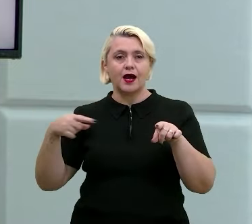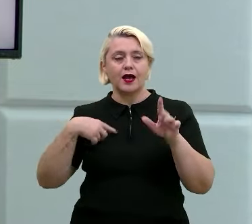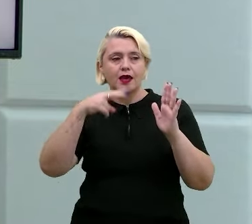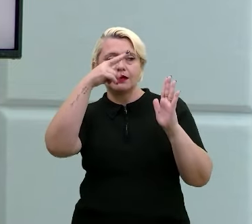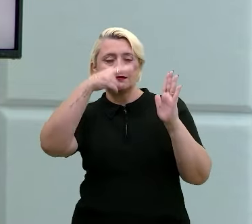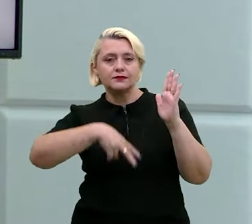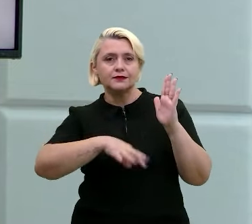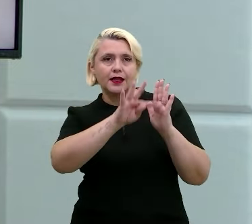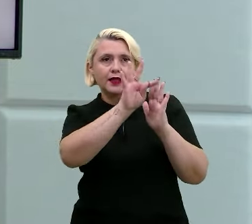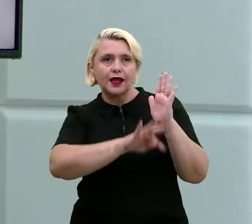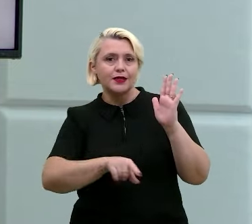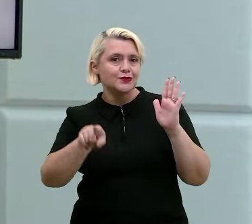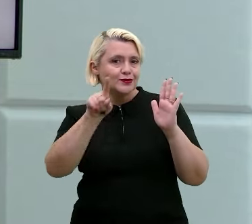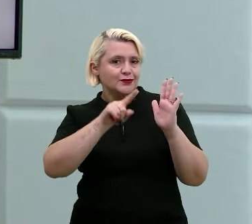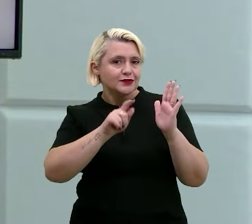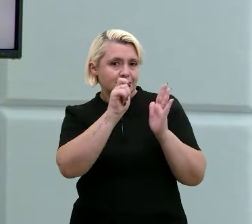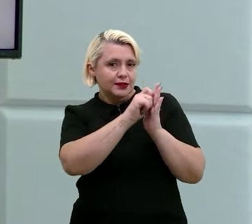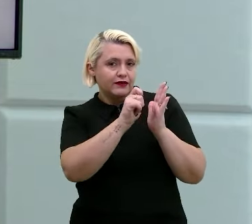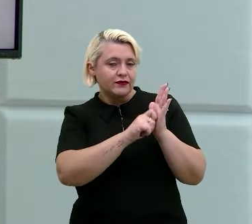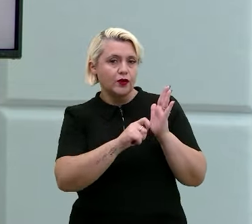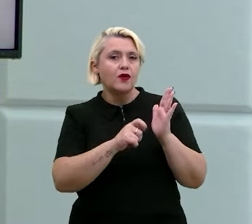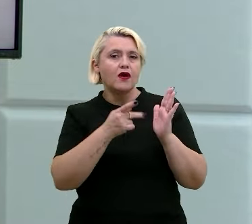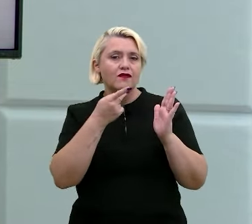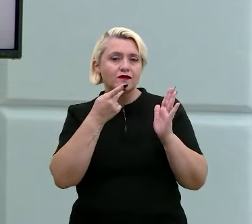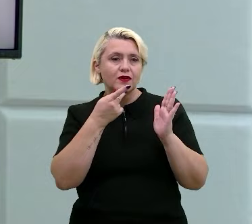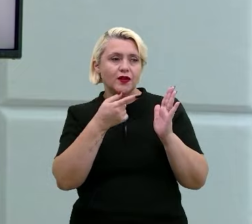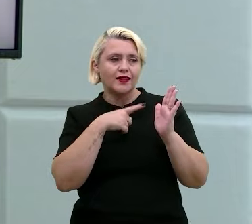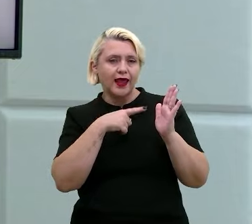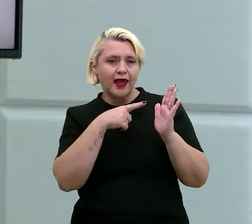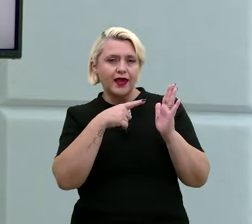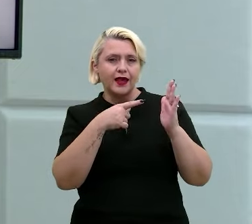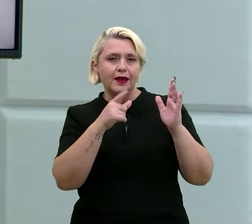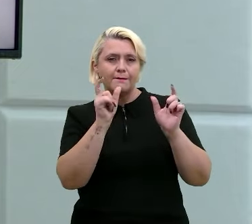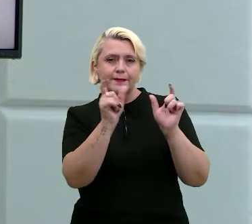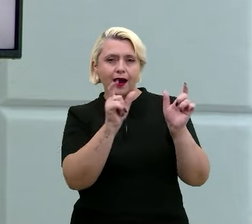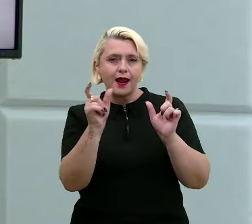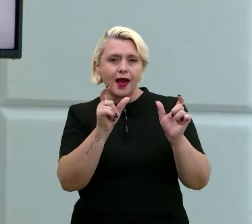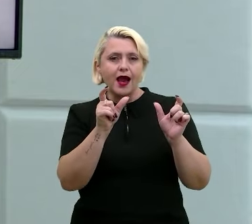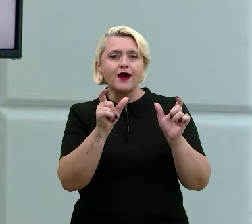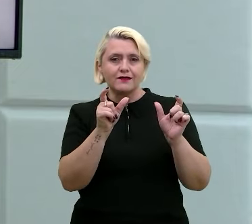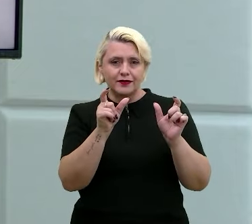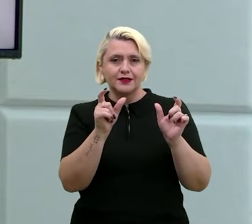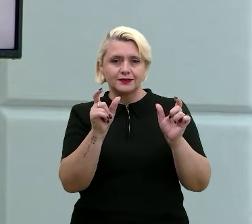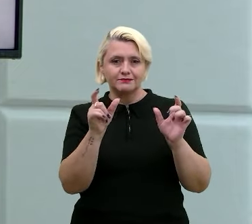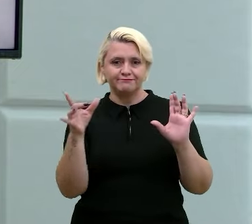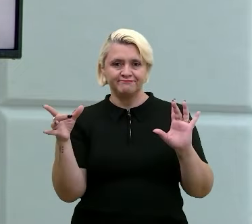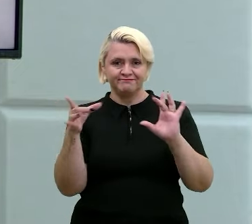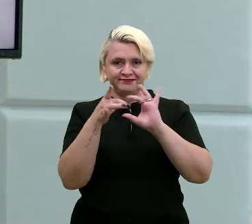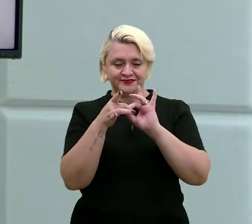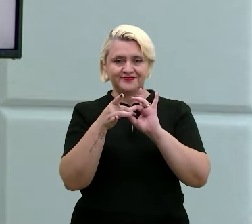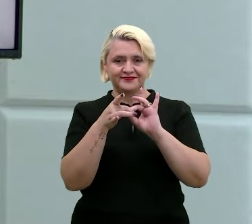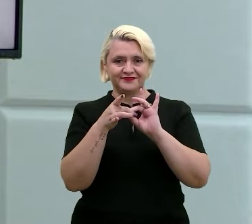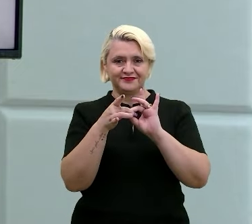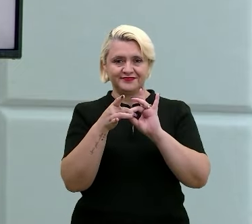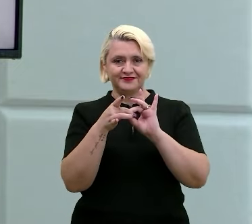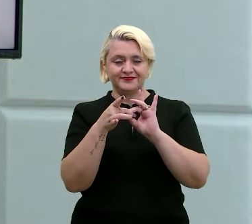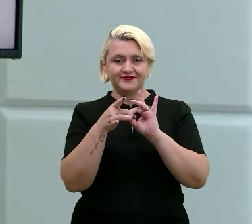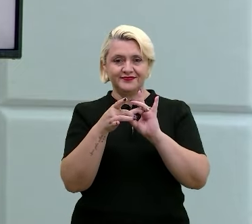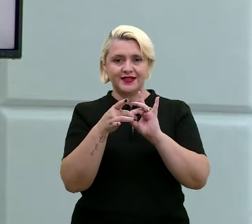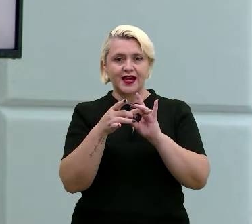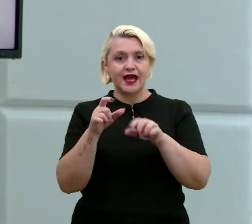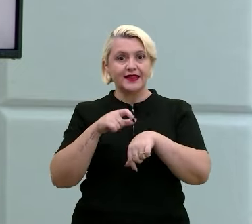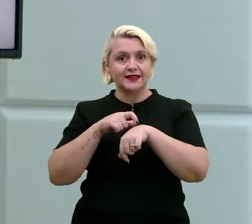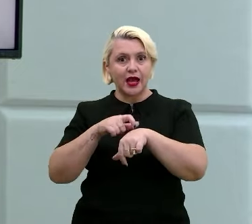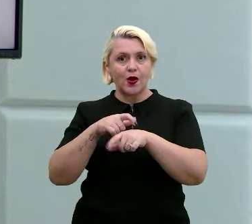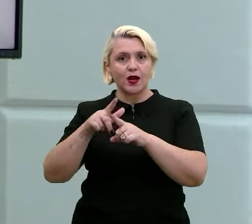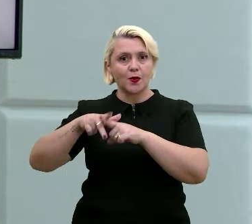seu texto e vê que o seu texto está cheio de elementos, que são esses elementos articuladores, a gente, quando está corrigindo